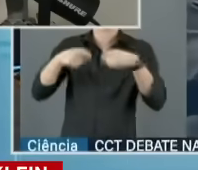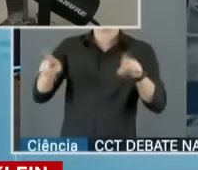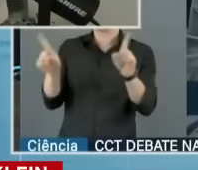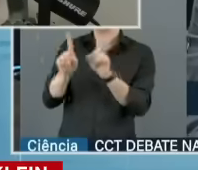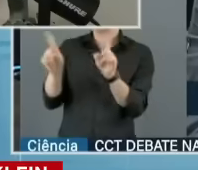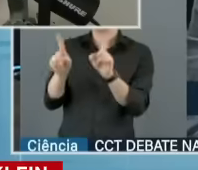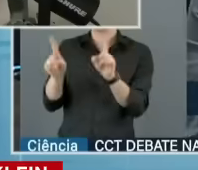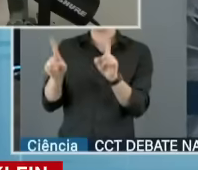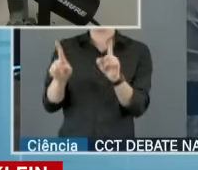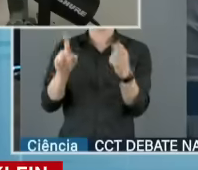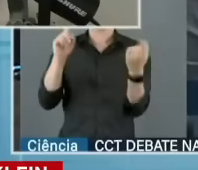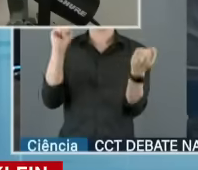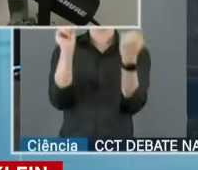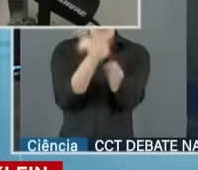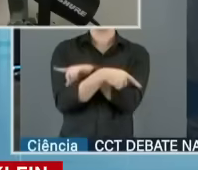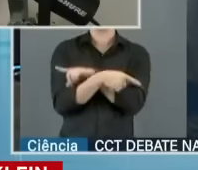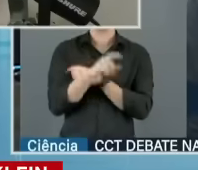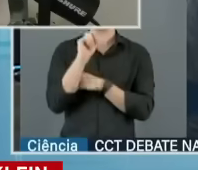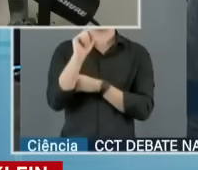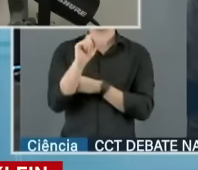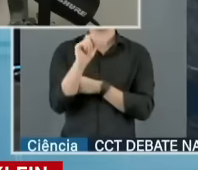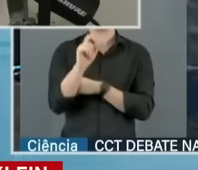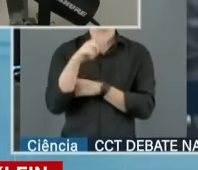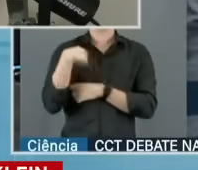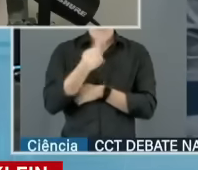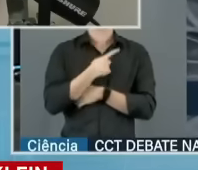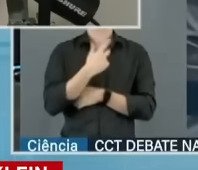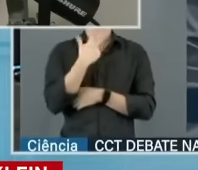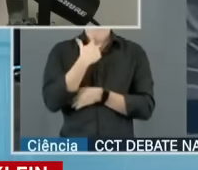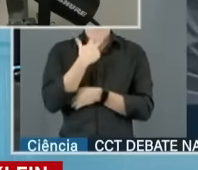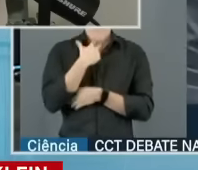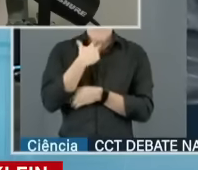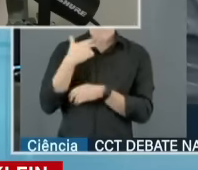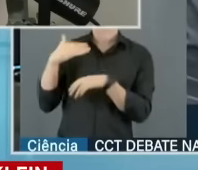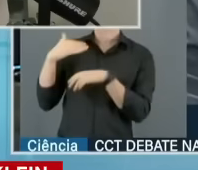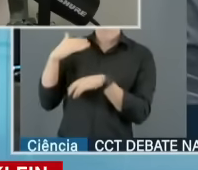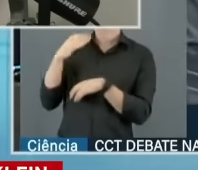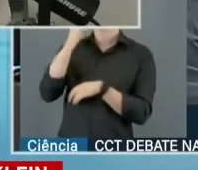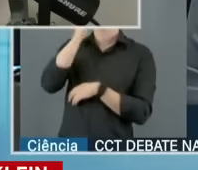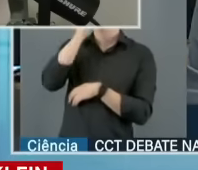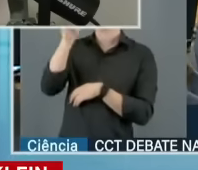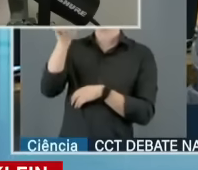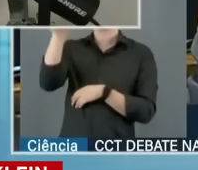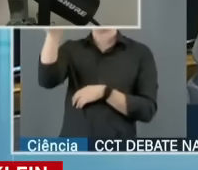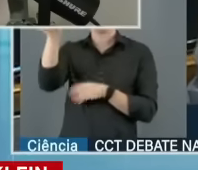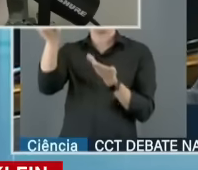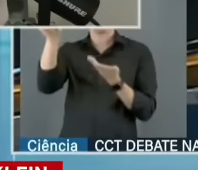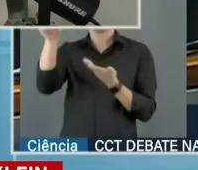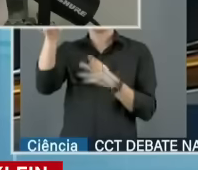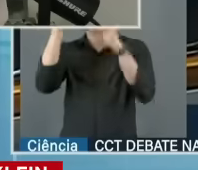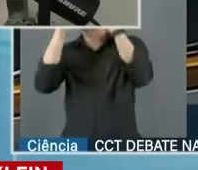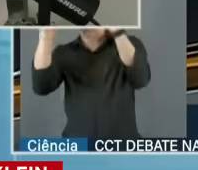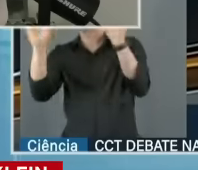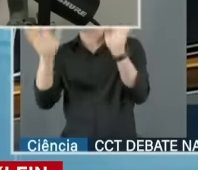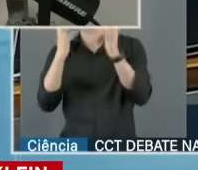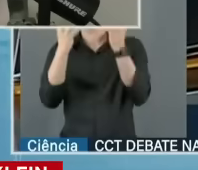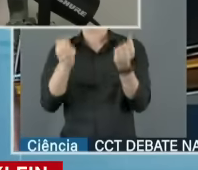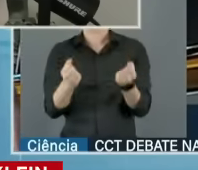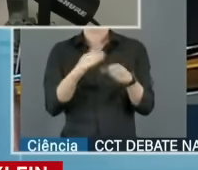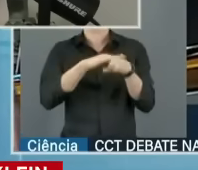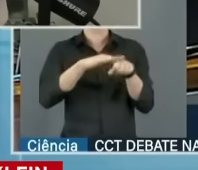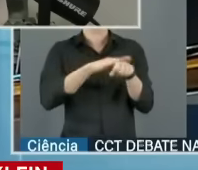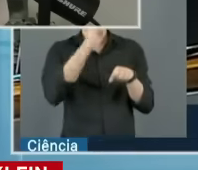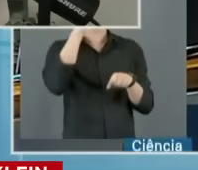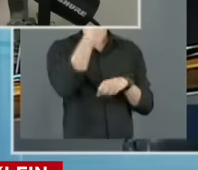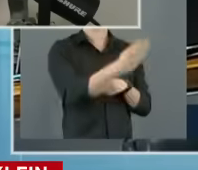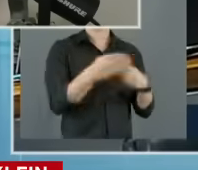Ela não trouxe nenhuma novidade em termos de depoimento. Muitos dos depoentes ficaram calados ou responderam minimamente as perguntas, e os que